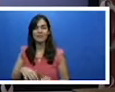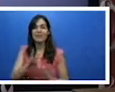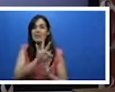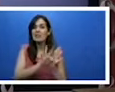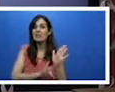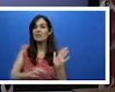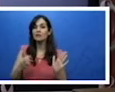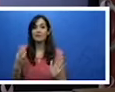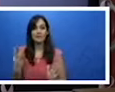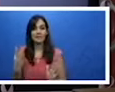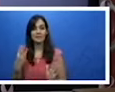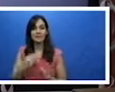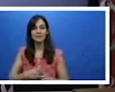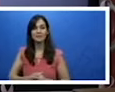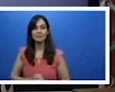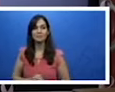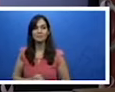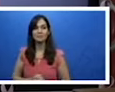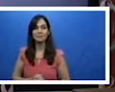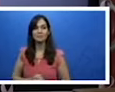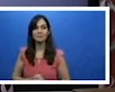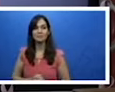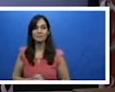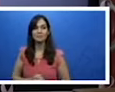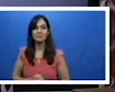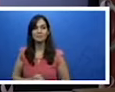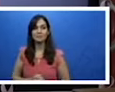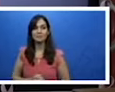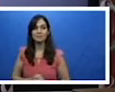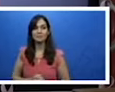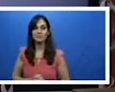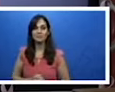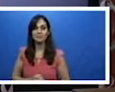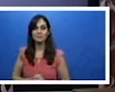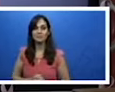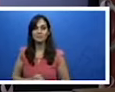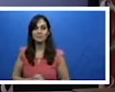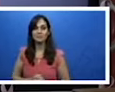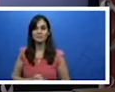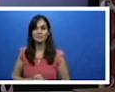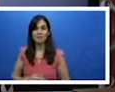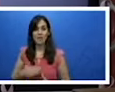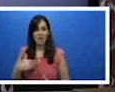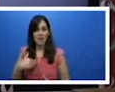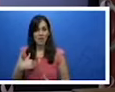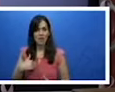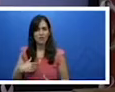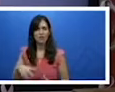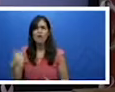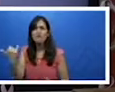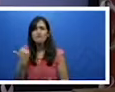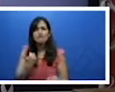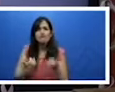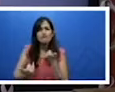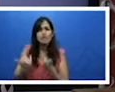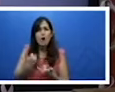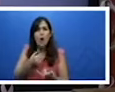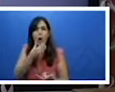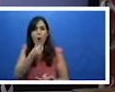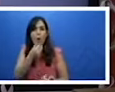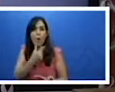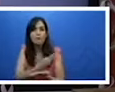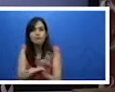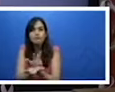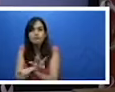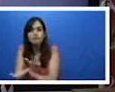Texto 3. Daniel Hamlet. Eu fora informada de que o homem que